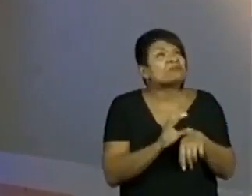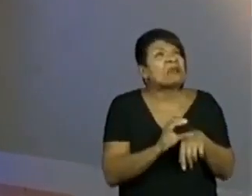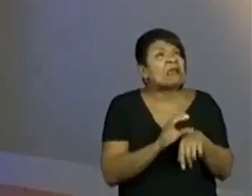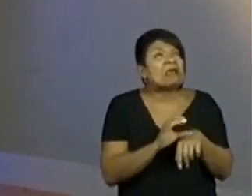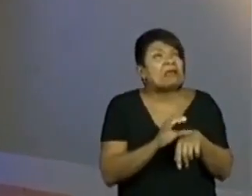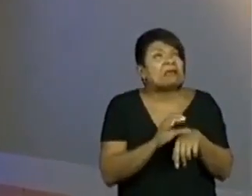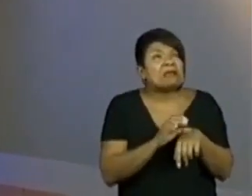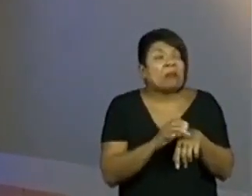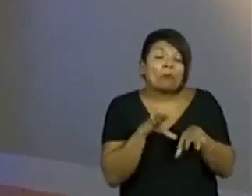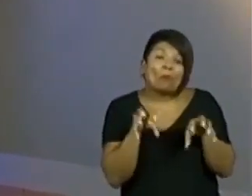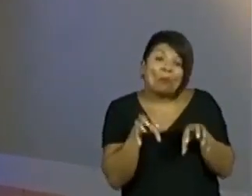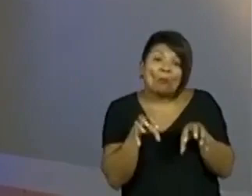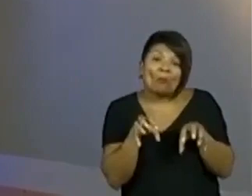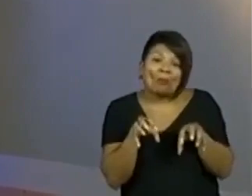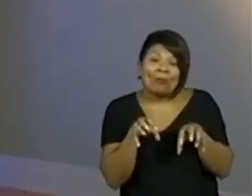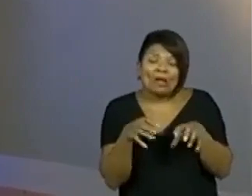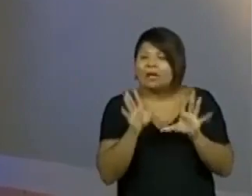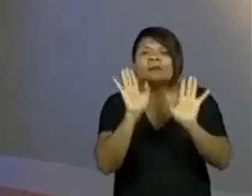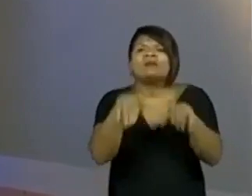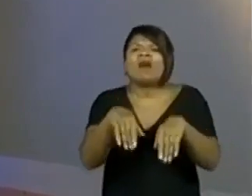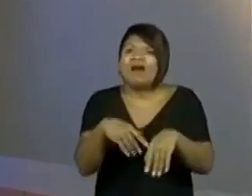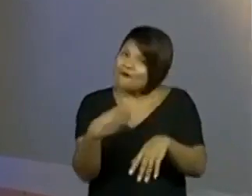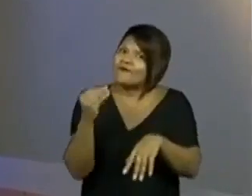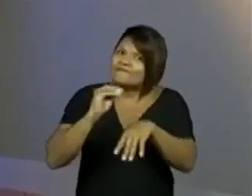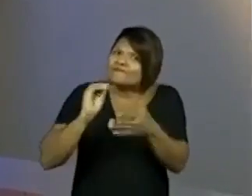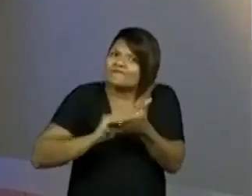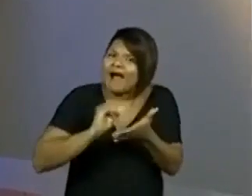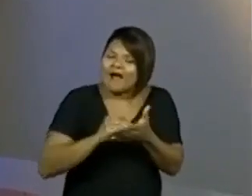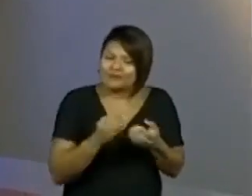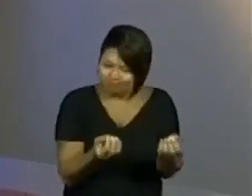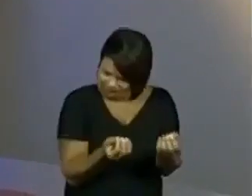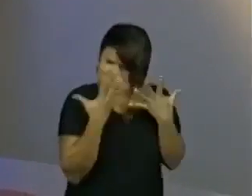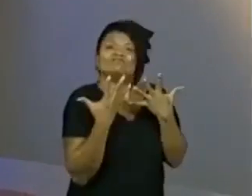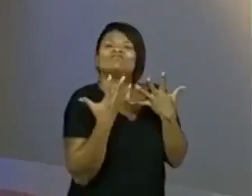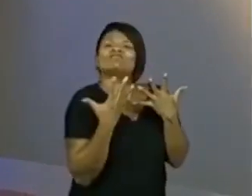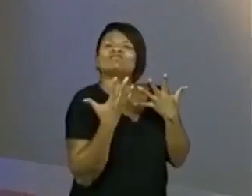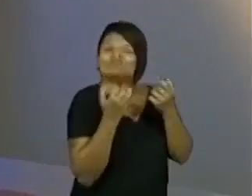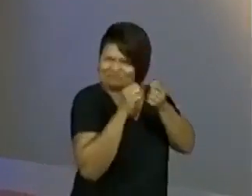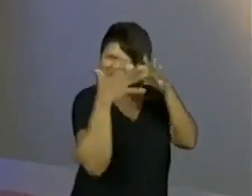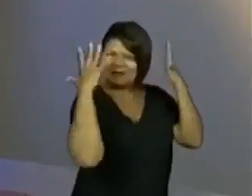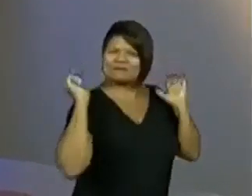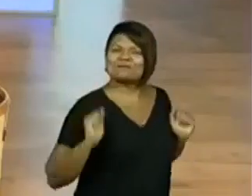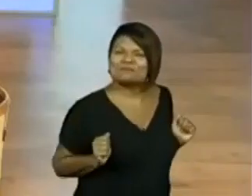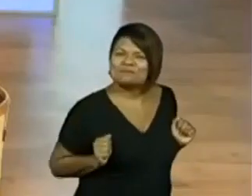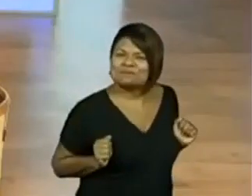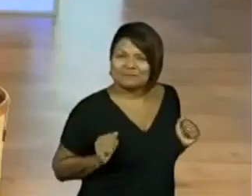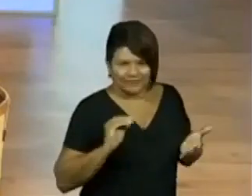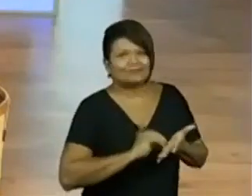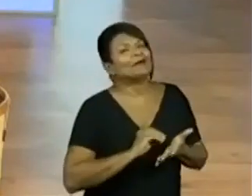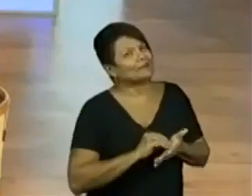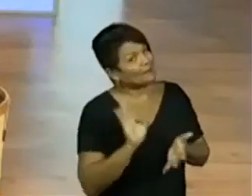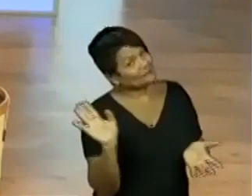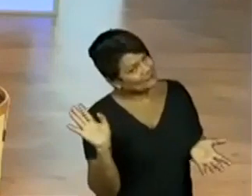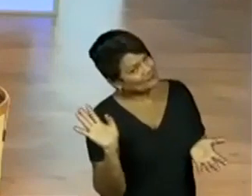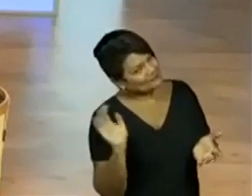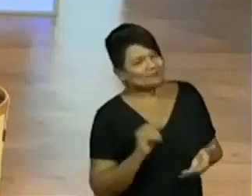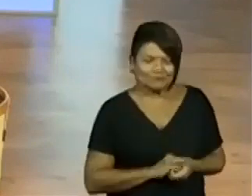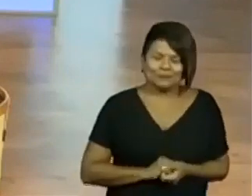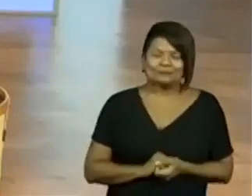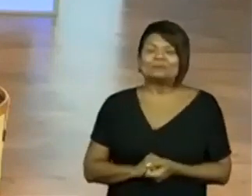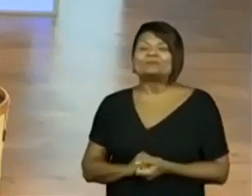muito opacos. Faltava fosforescência, faltava brilho. Faltava brilho.